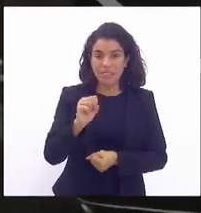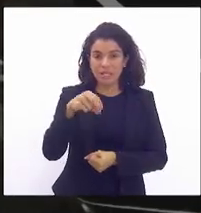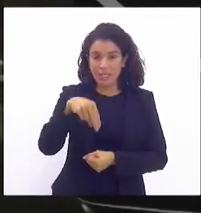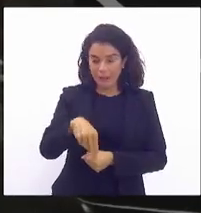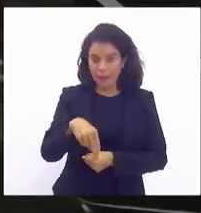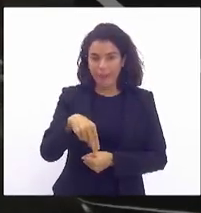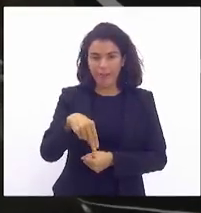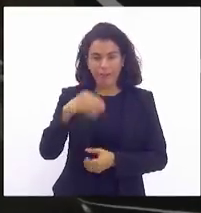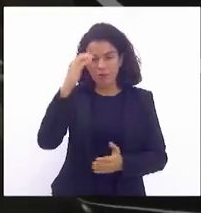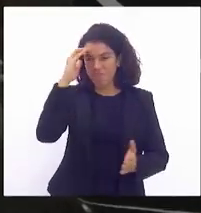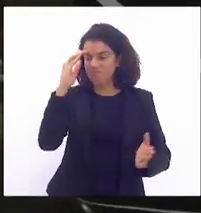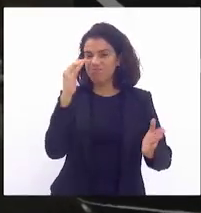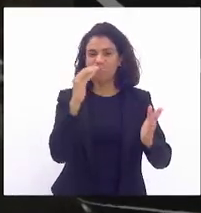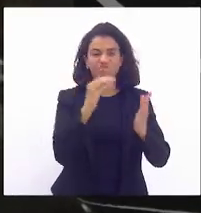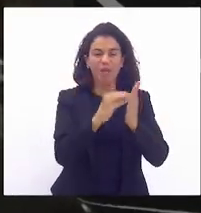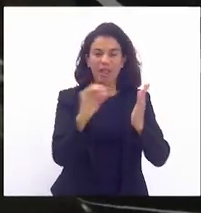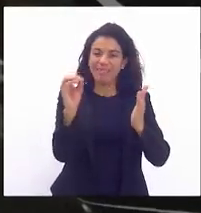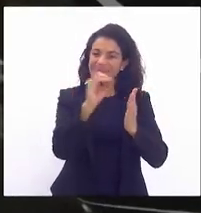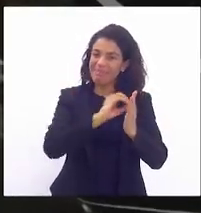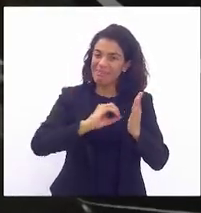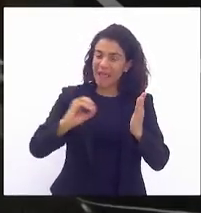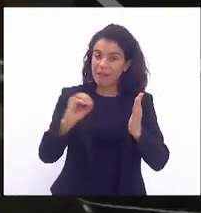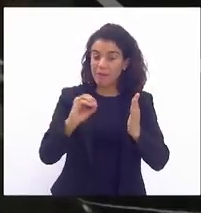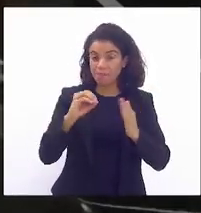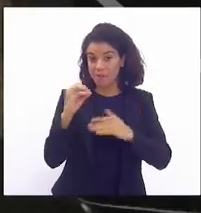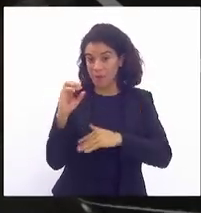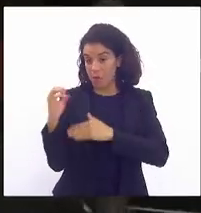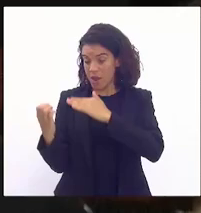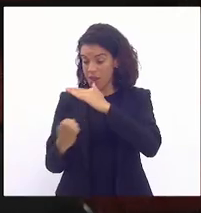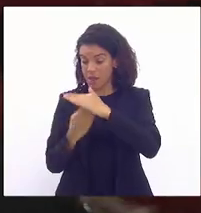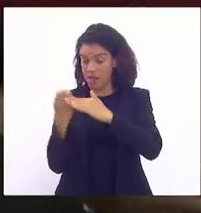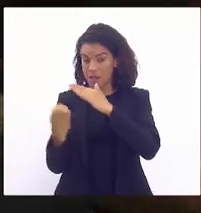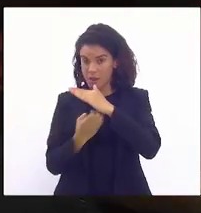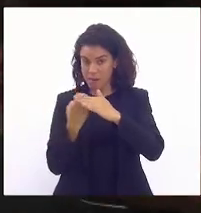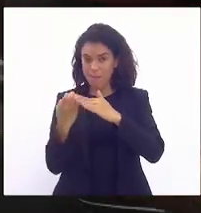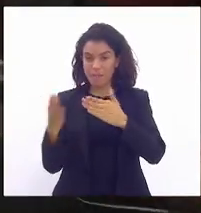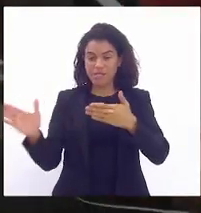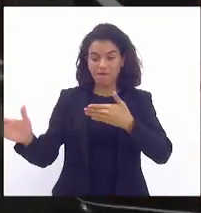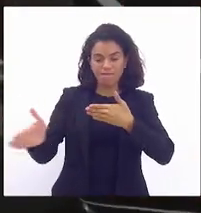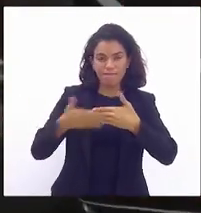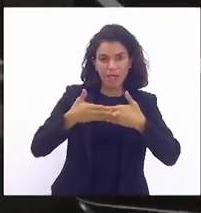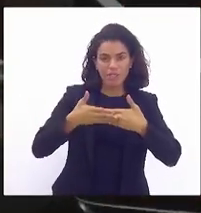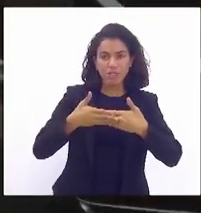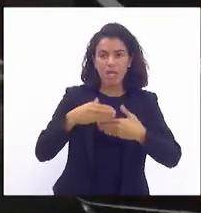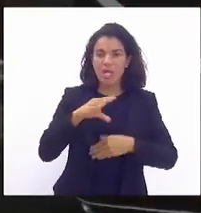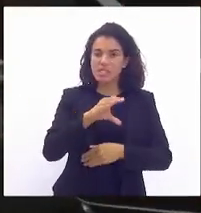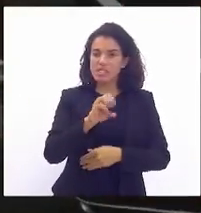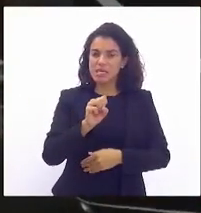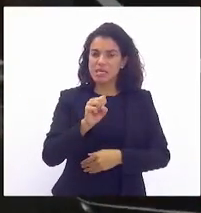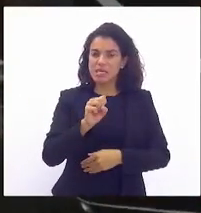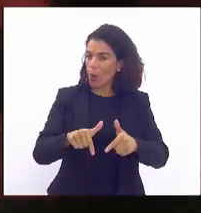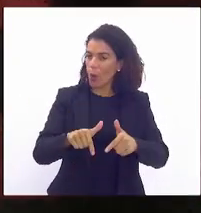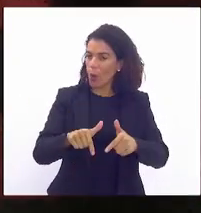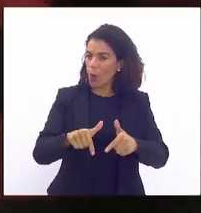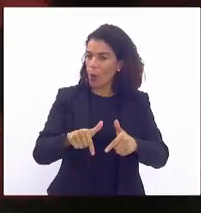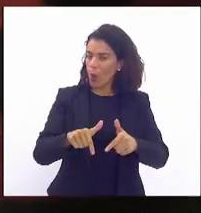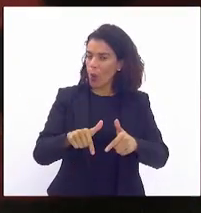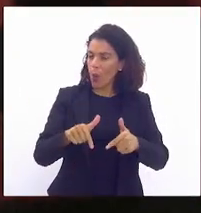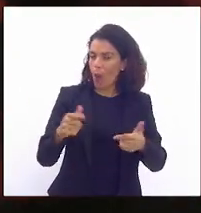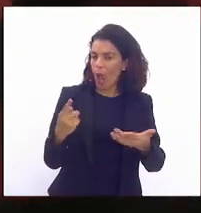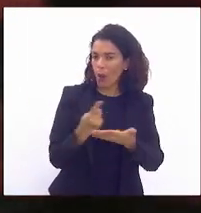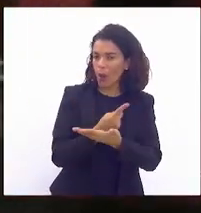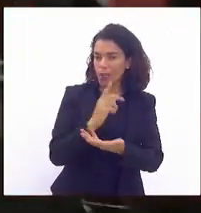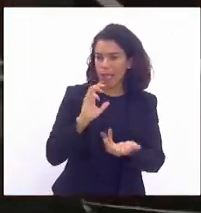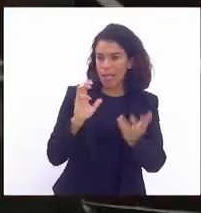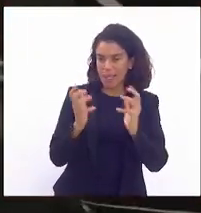esse TAC. Porque se isso é numa empresa, a empresa fecha. E com a CSN isso não está acontecendo nada e